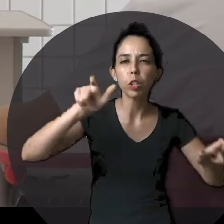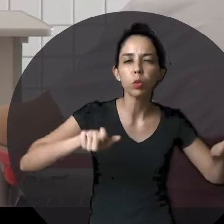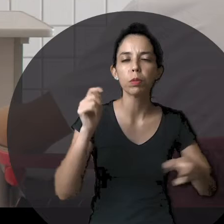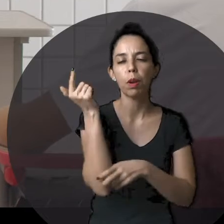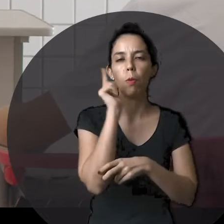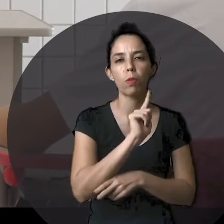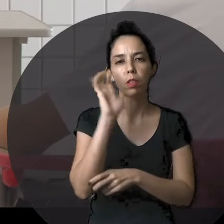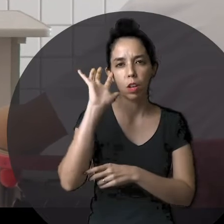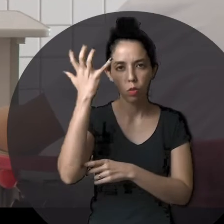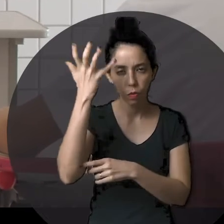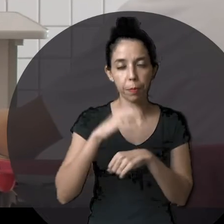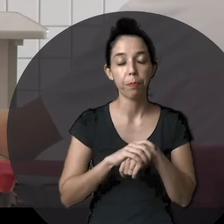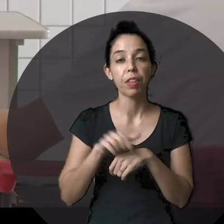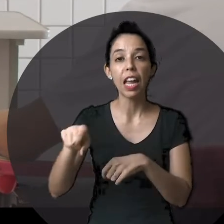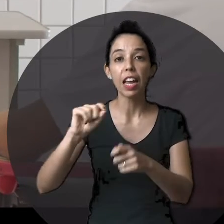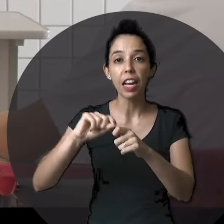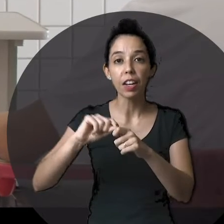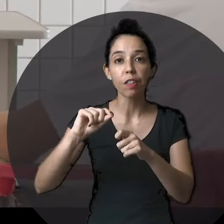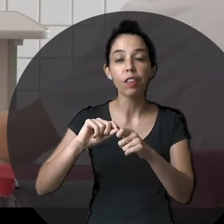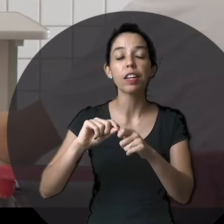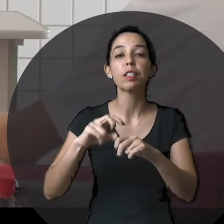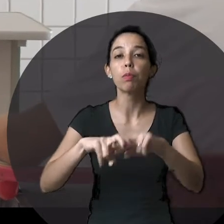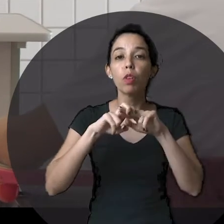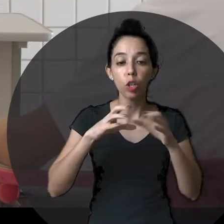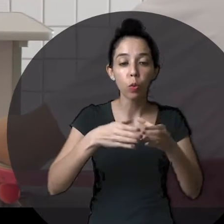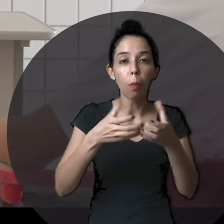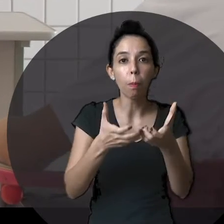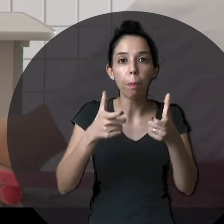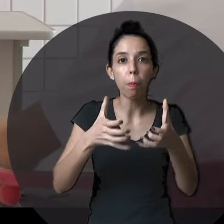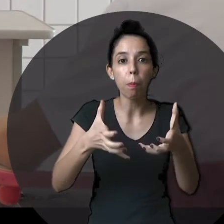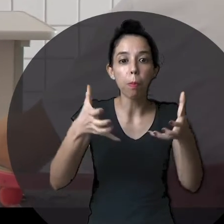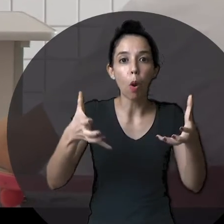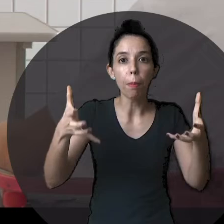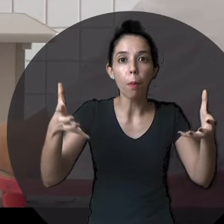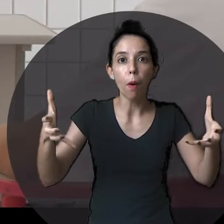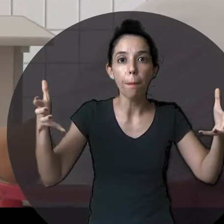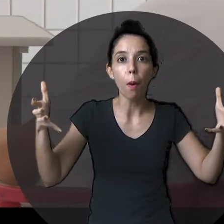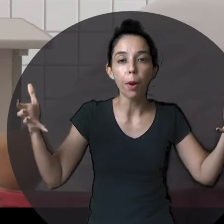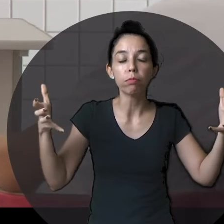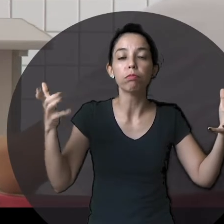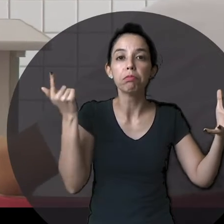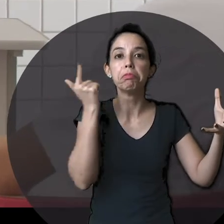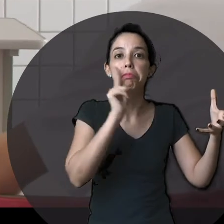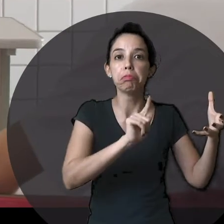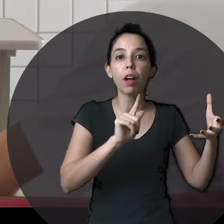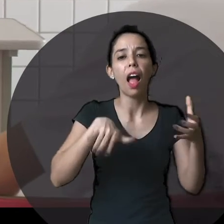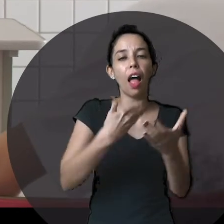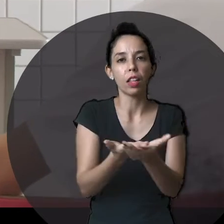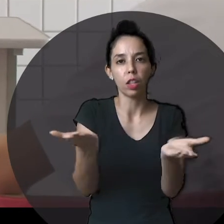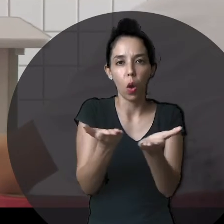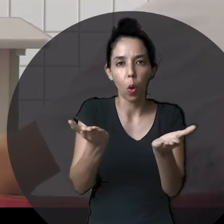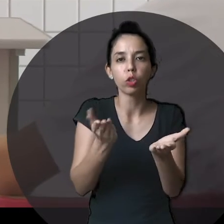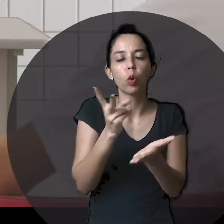instituições a para essa articulação. E quando ele fez isso, então os meninos de Deus foram crescendo, né? Foi